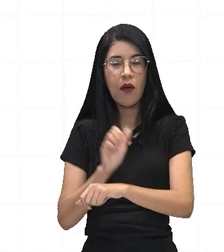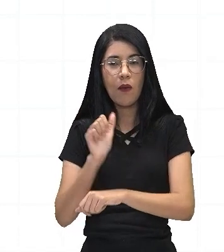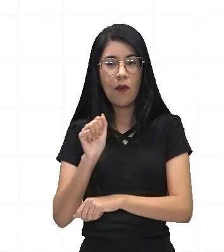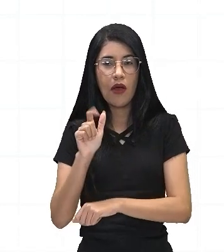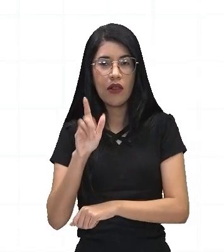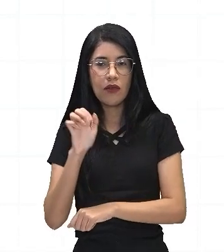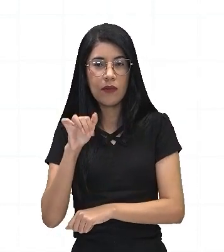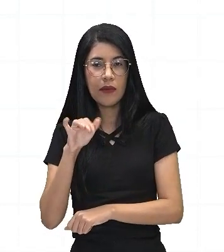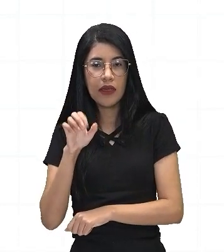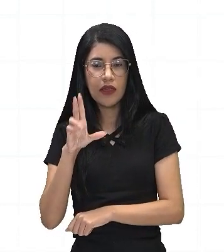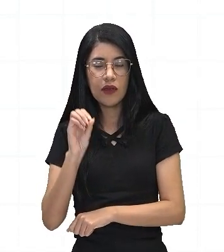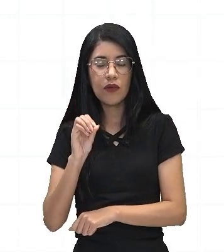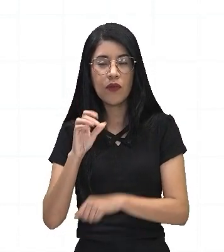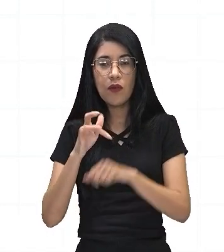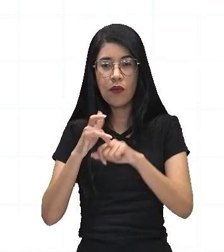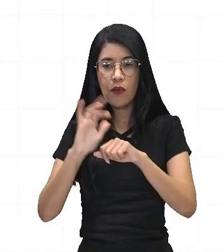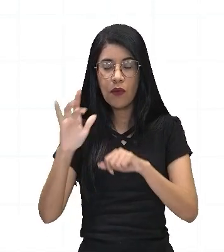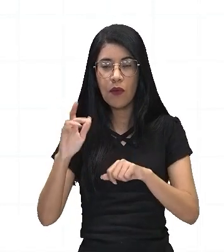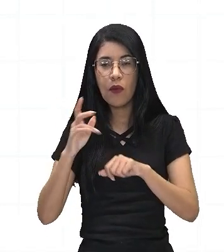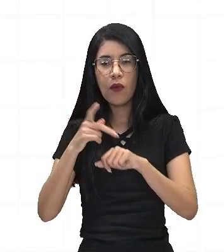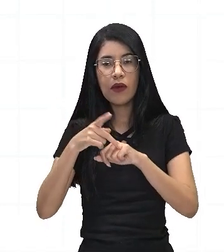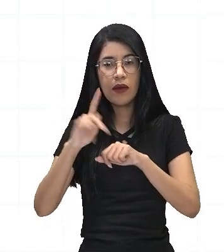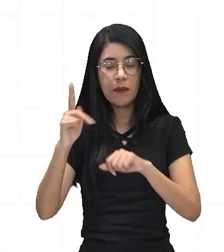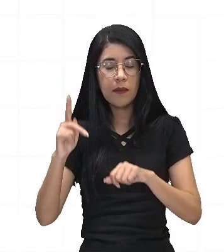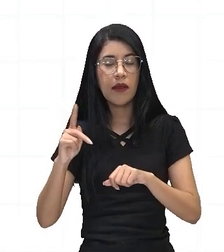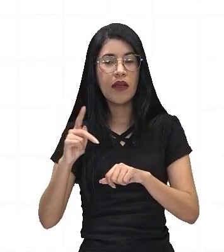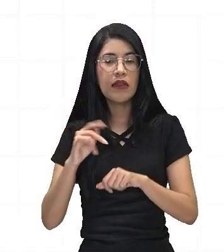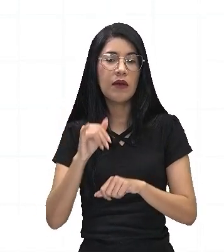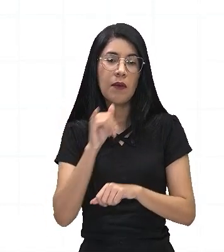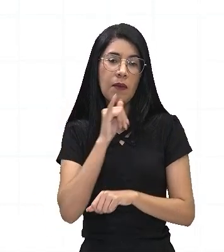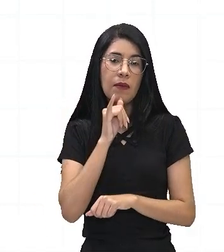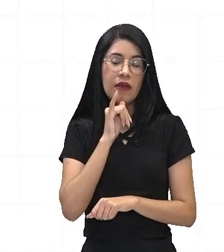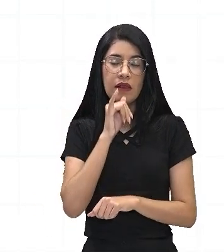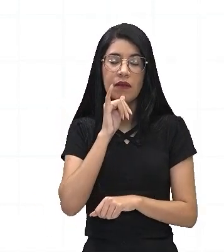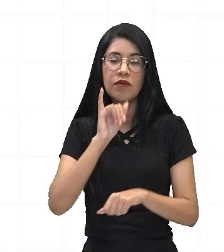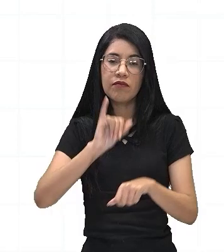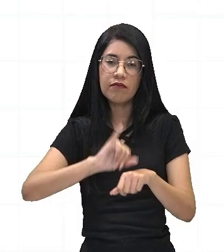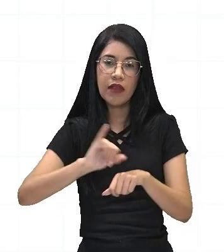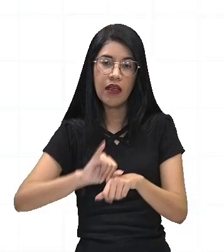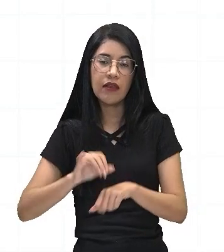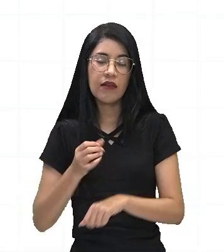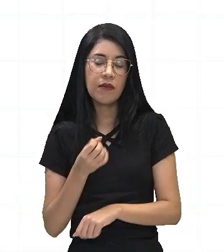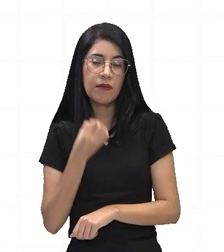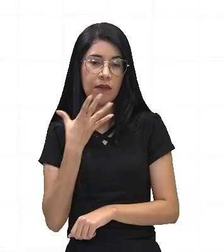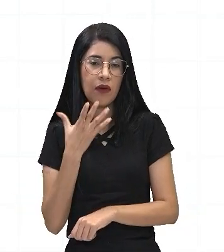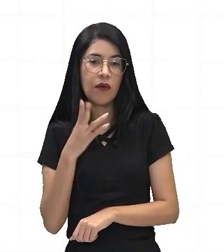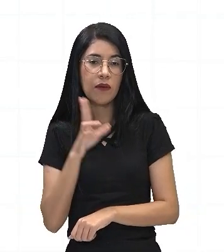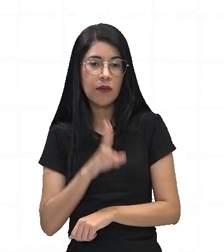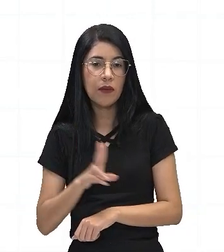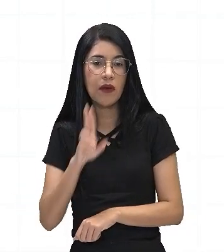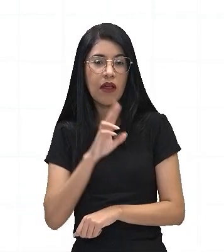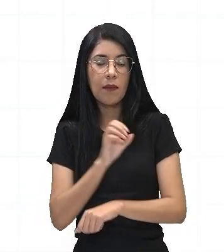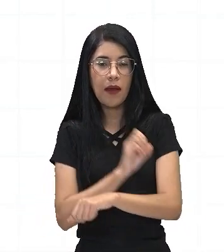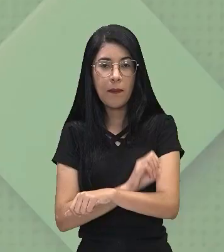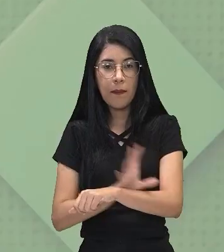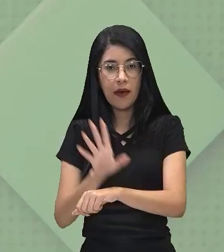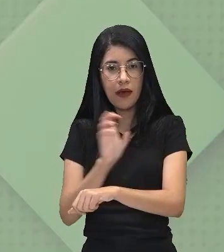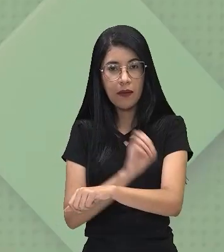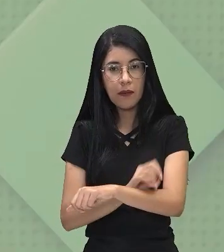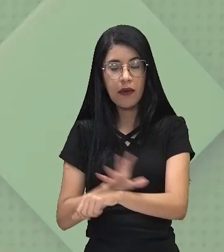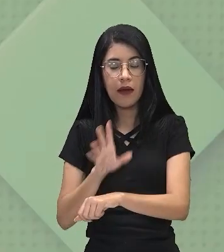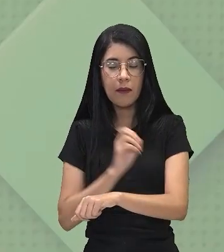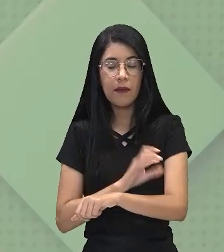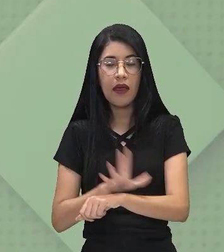o ouro e a prata, né? Então são exemplos aí de metais e eles são bons condutores elétricos, certo? Então